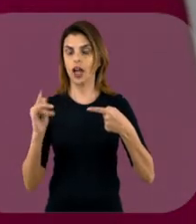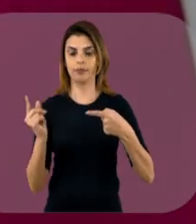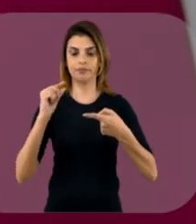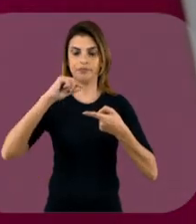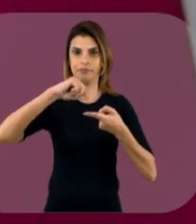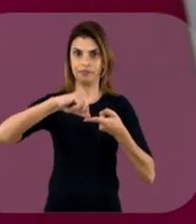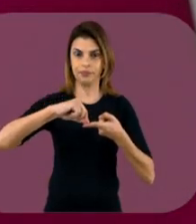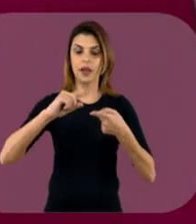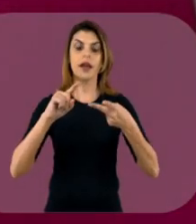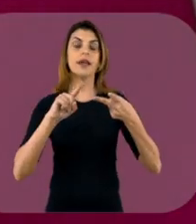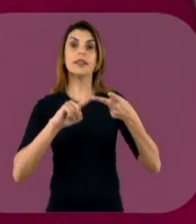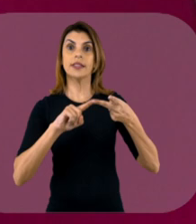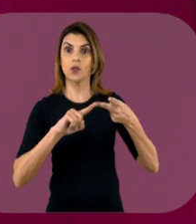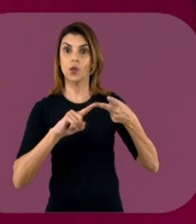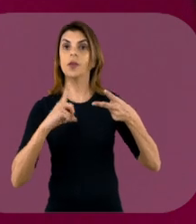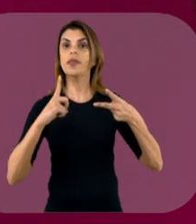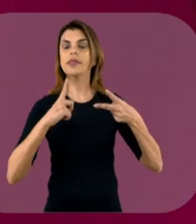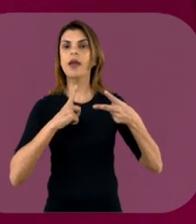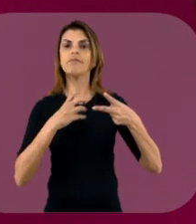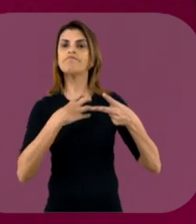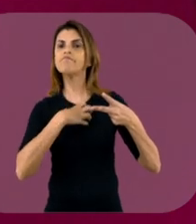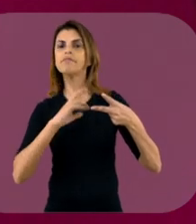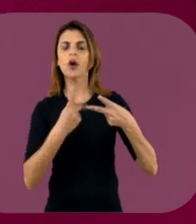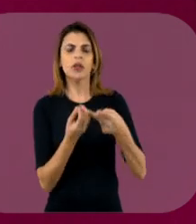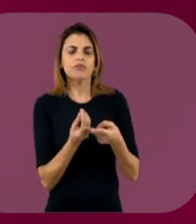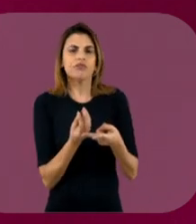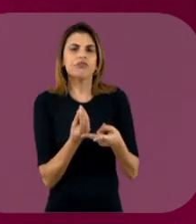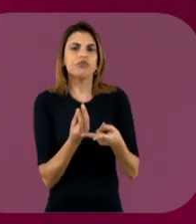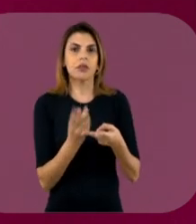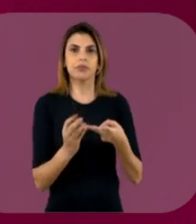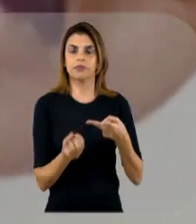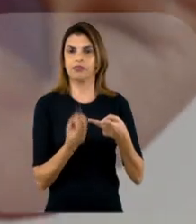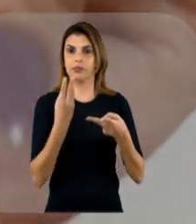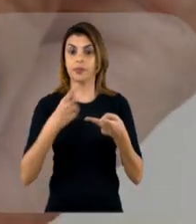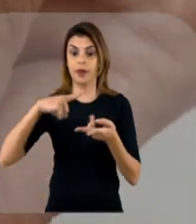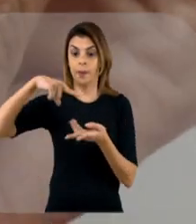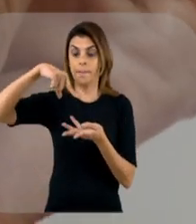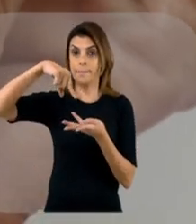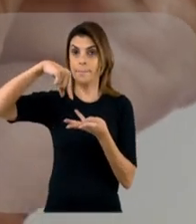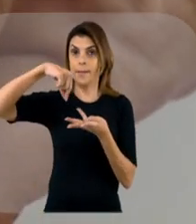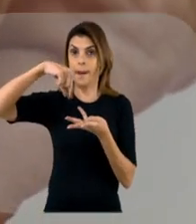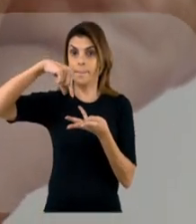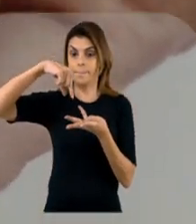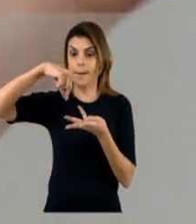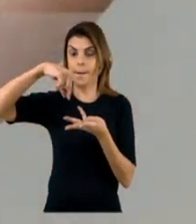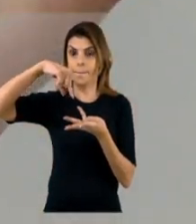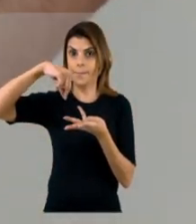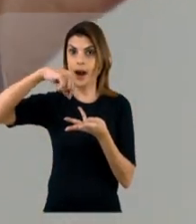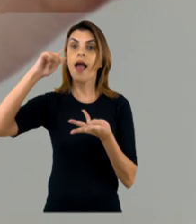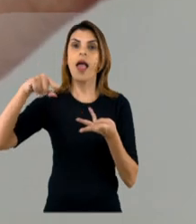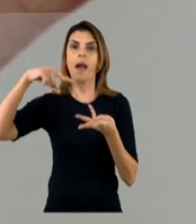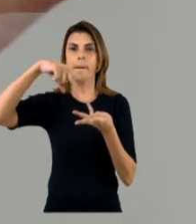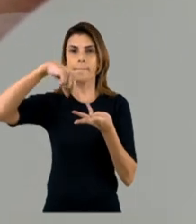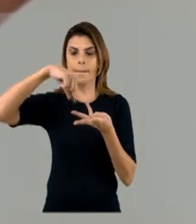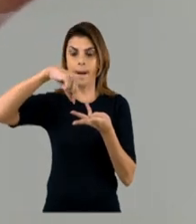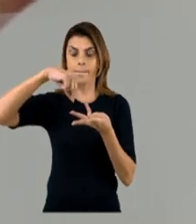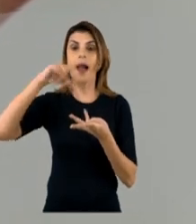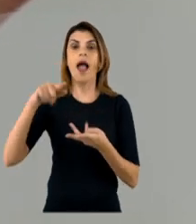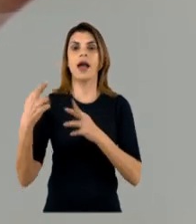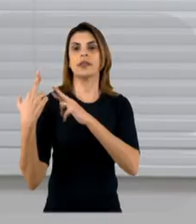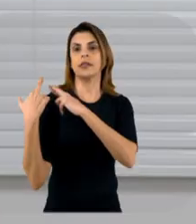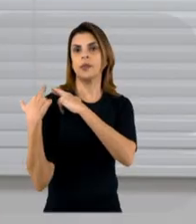a outra região na qual a reação ocorre de fato solução tampão é ela que vai ser